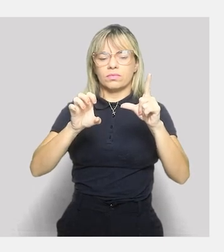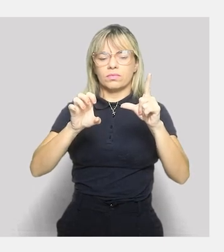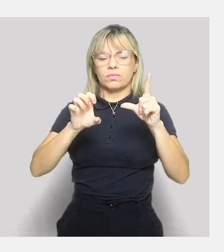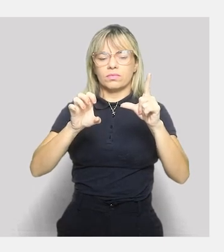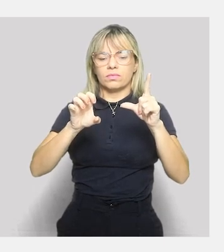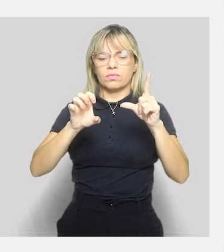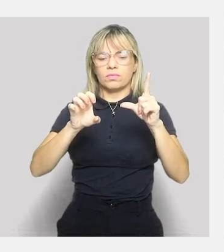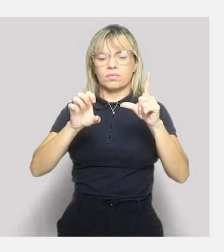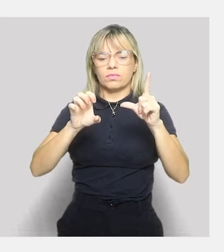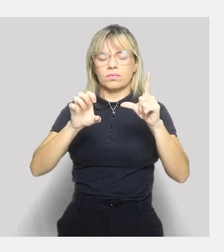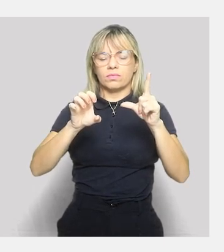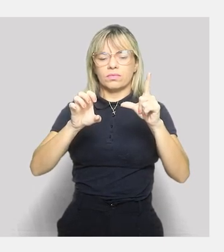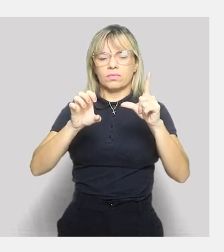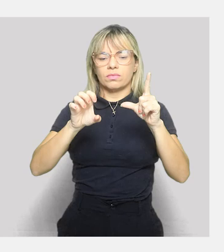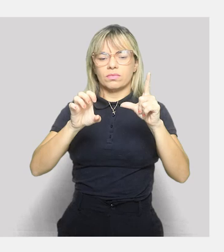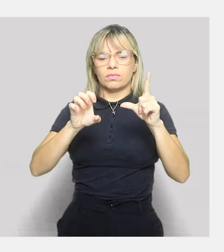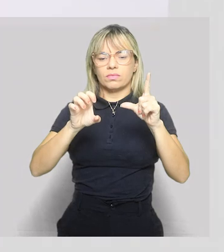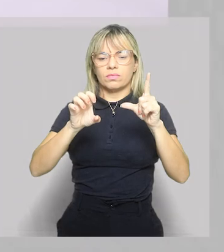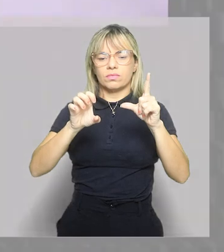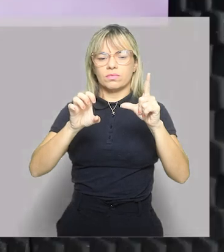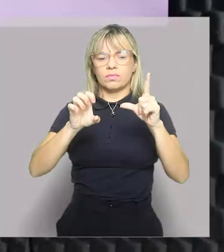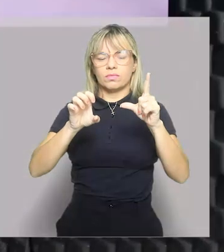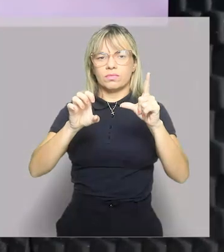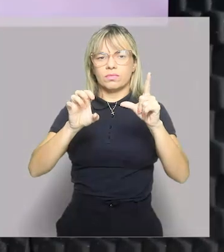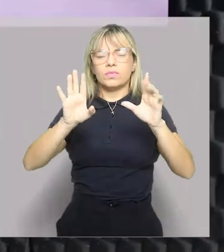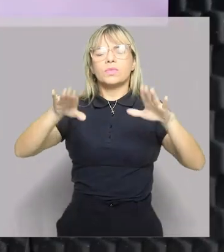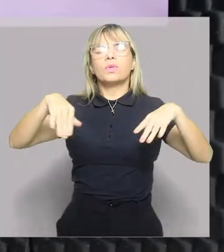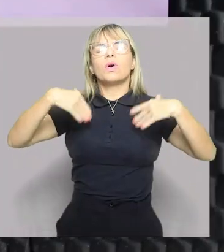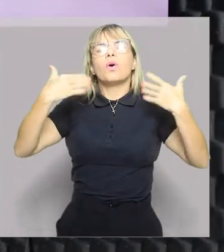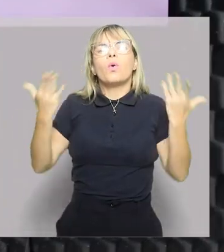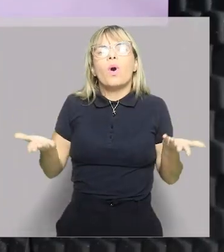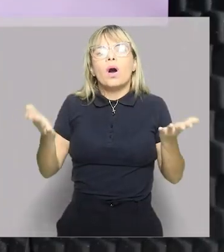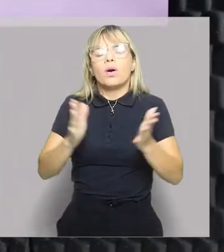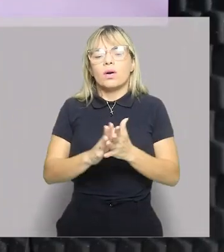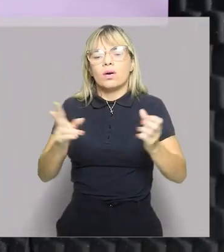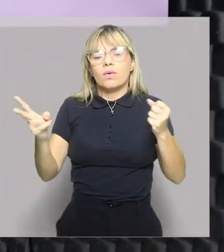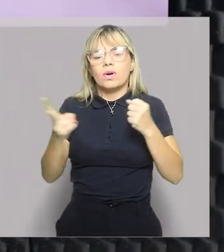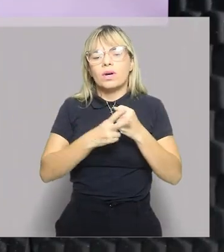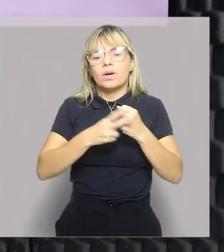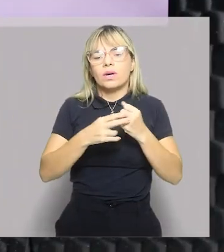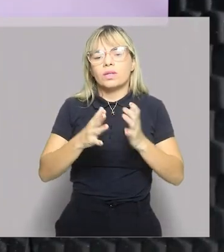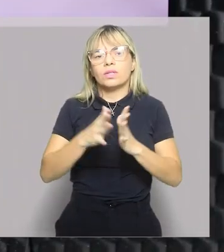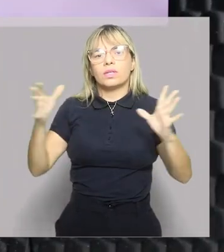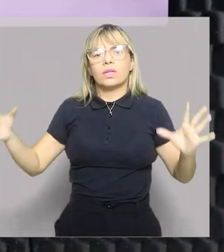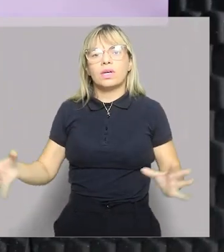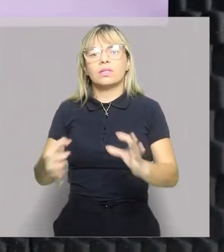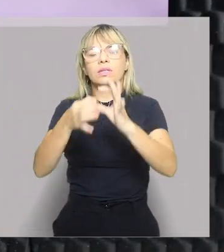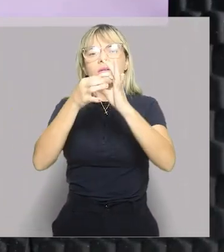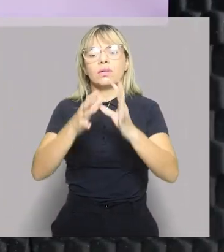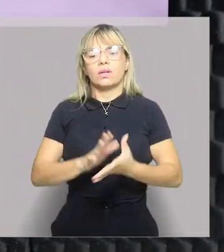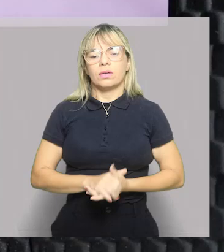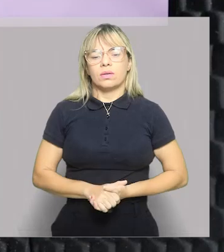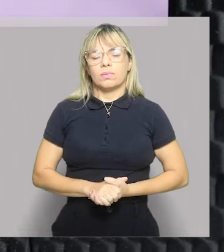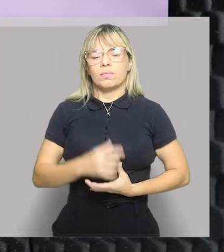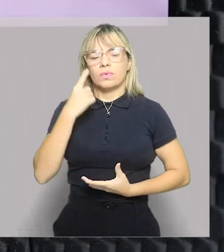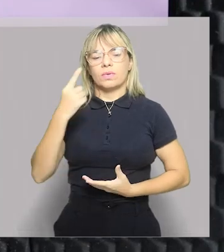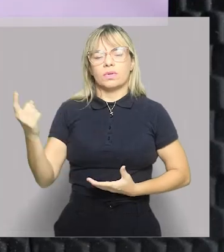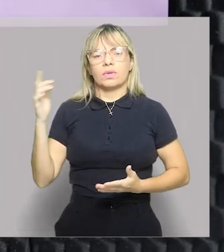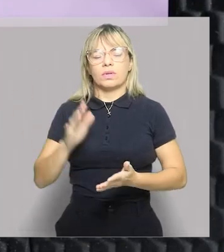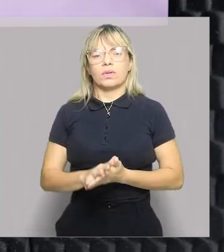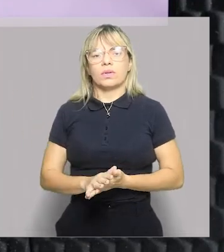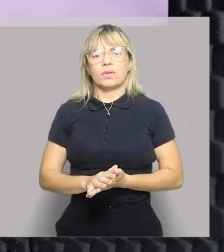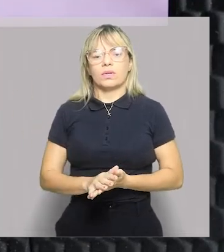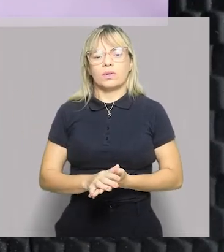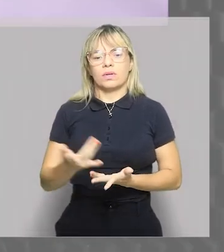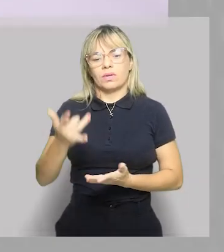entregou os documentos aos interessados. E aí, qual dos verbos é de ligação? Tá? Ora, é muito fácil.